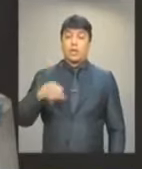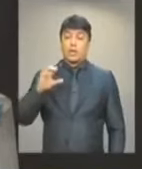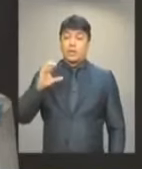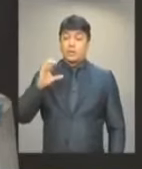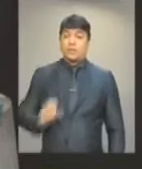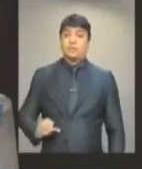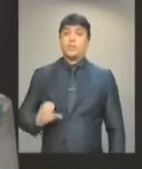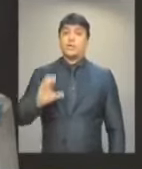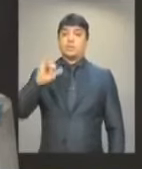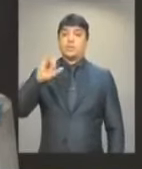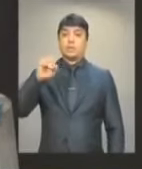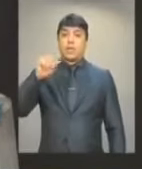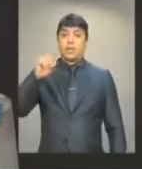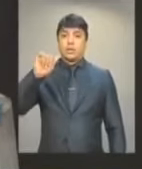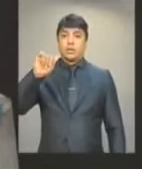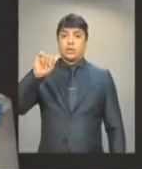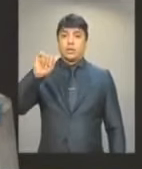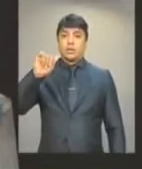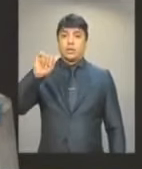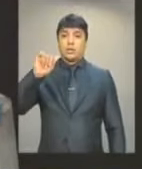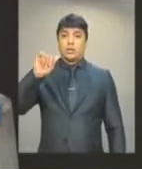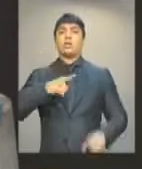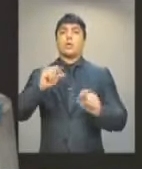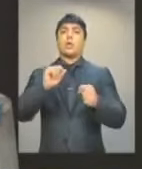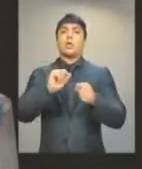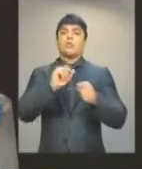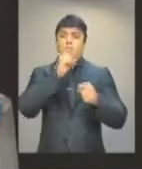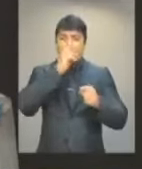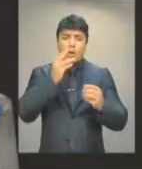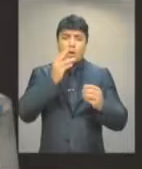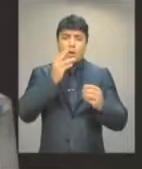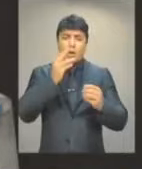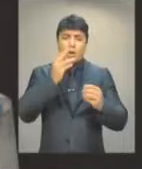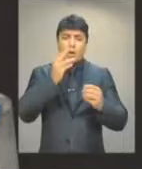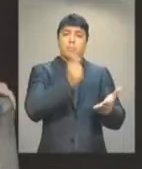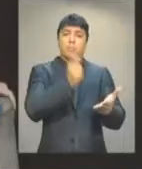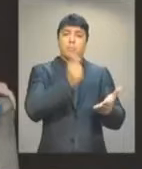o Ministério da Cidadania, ele executou